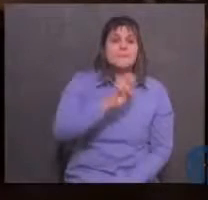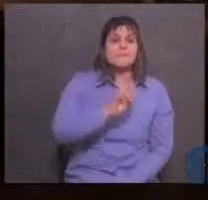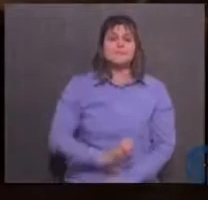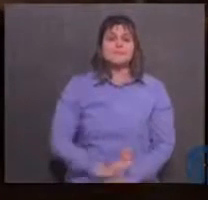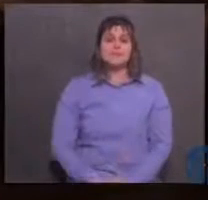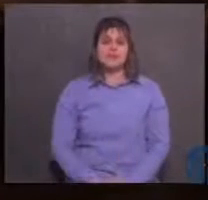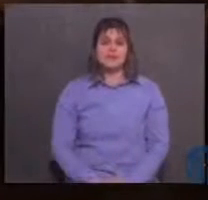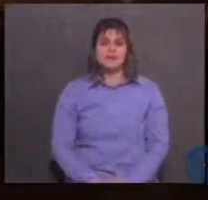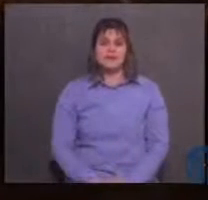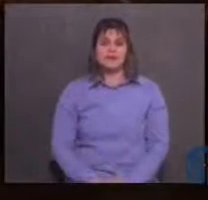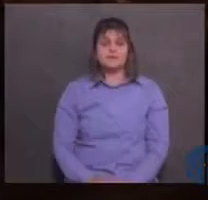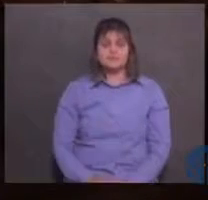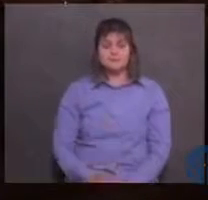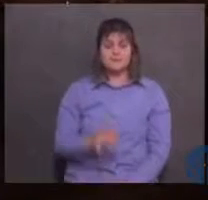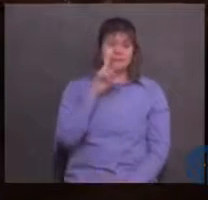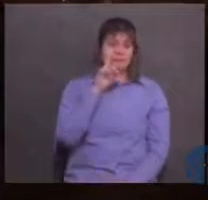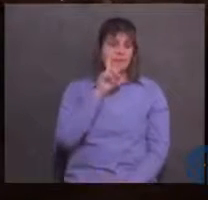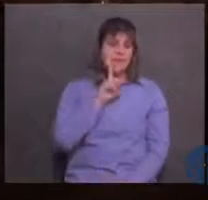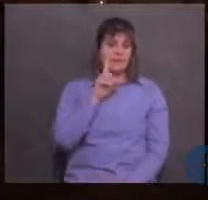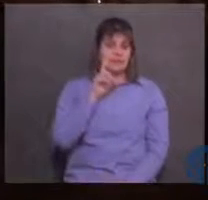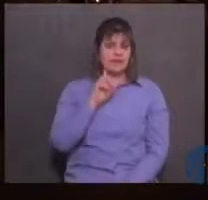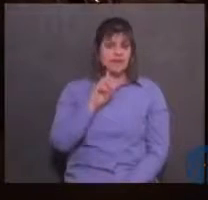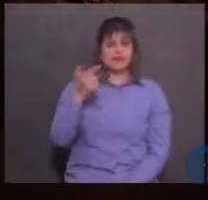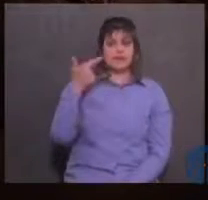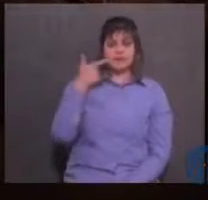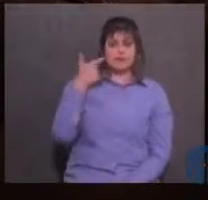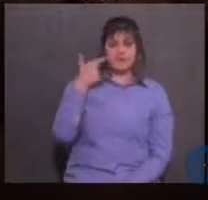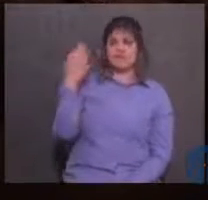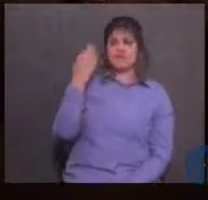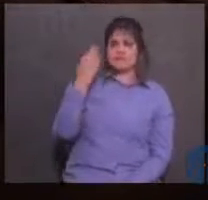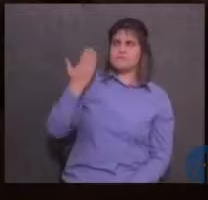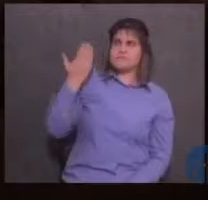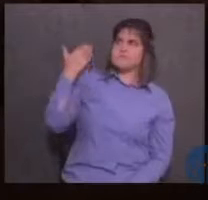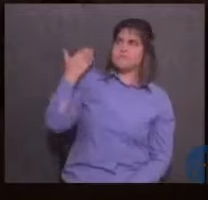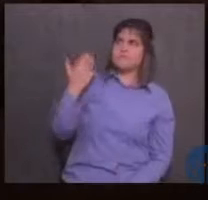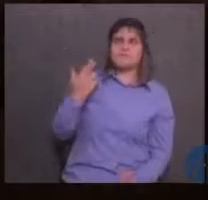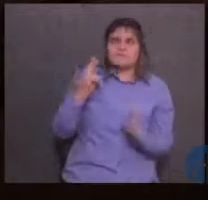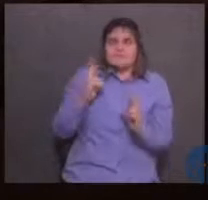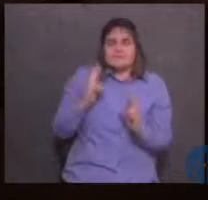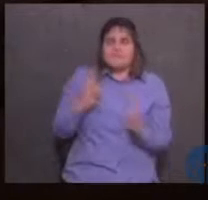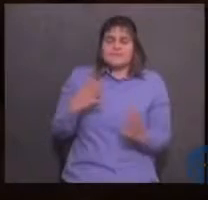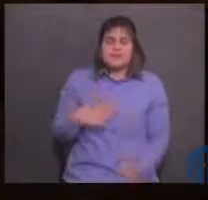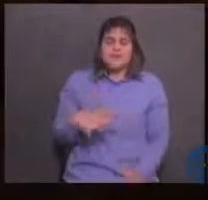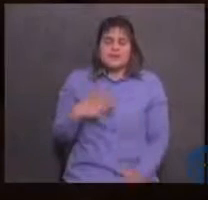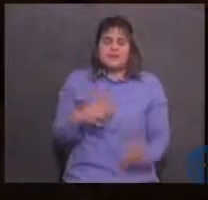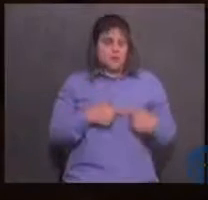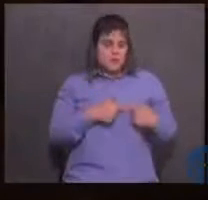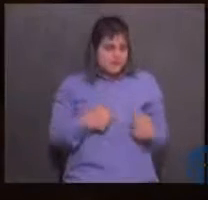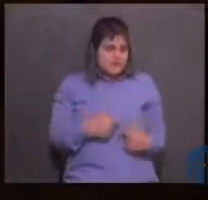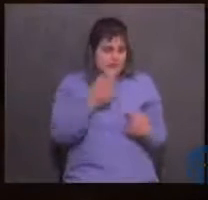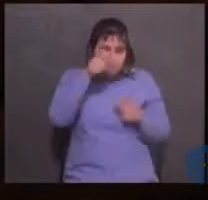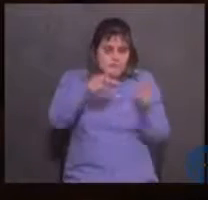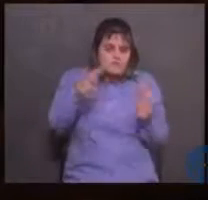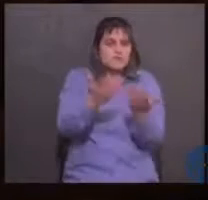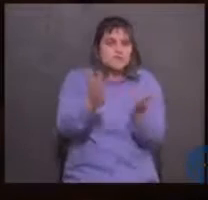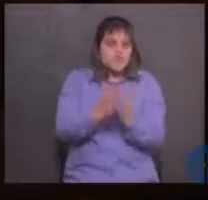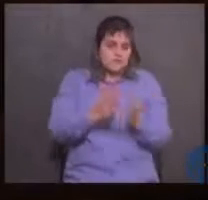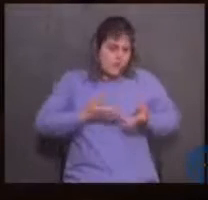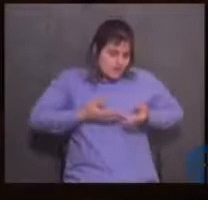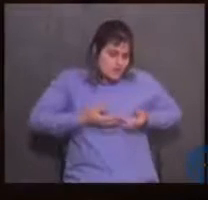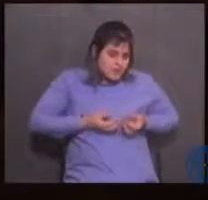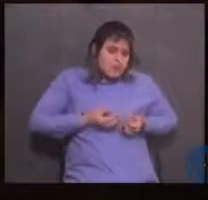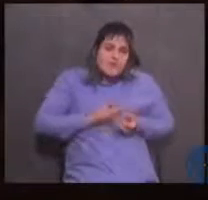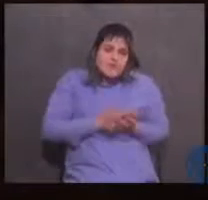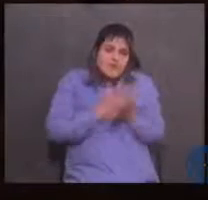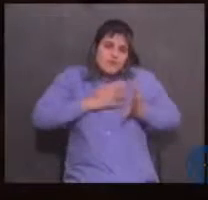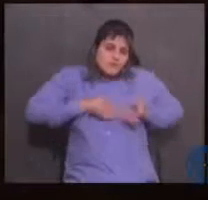Também a pequena Jacinta desejava meter no coração de toda a gente o lume que tinha dentro do peito,